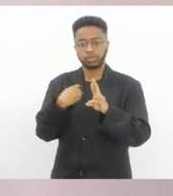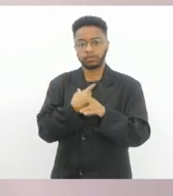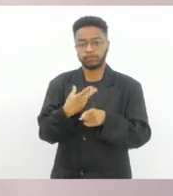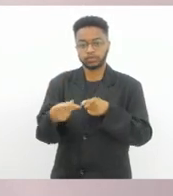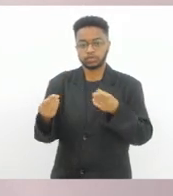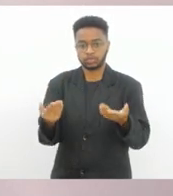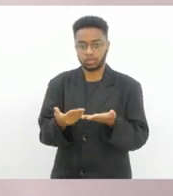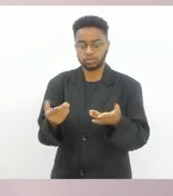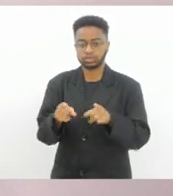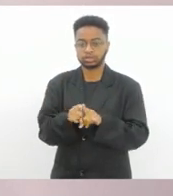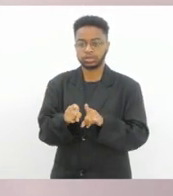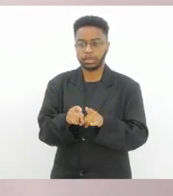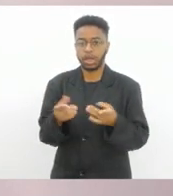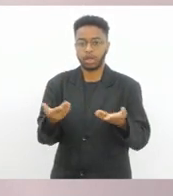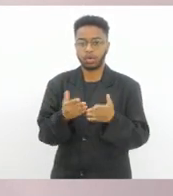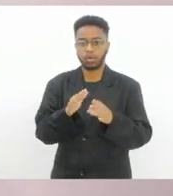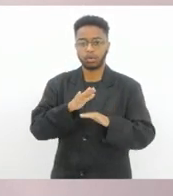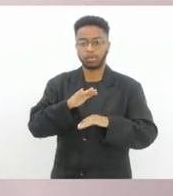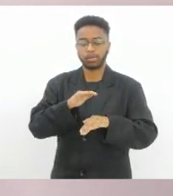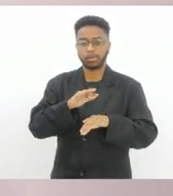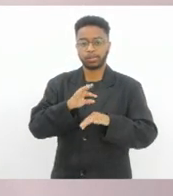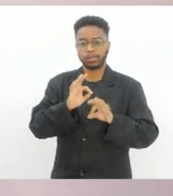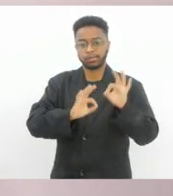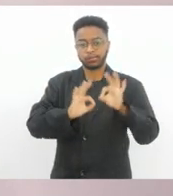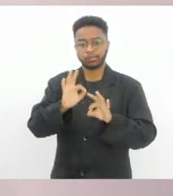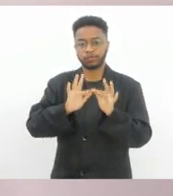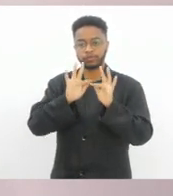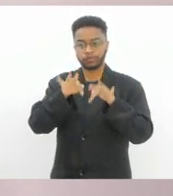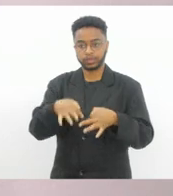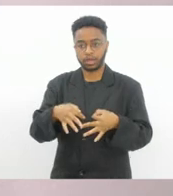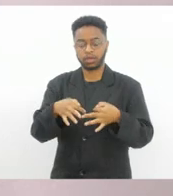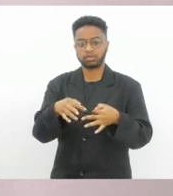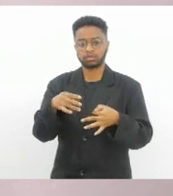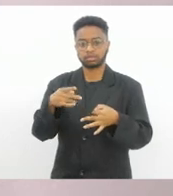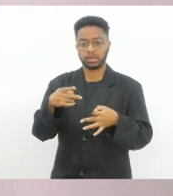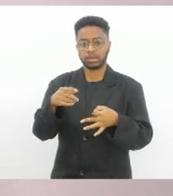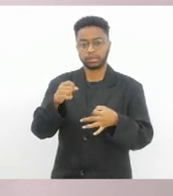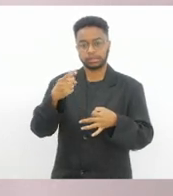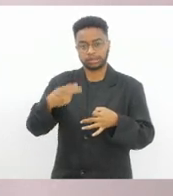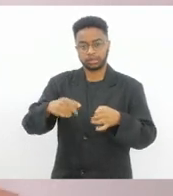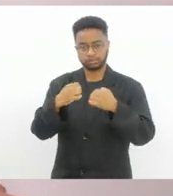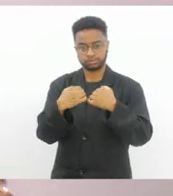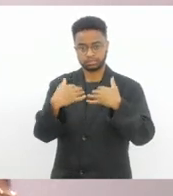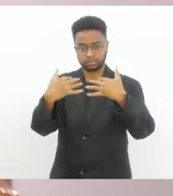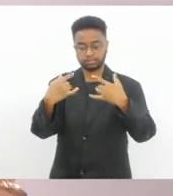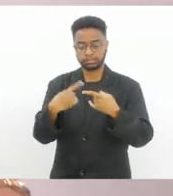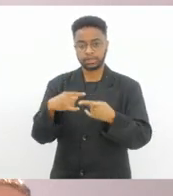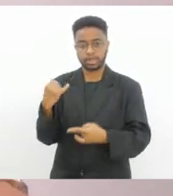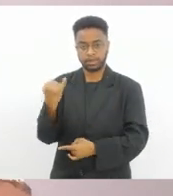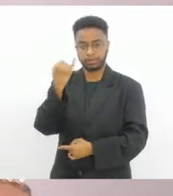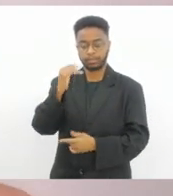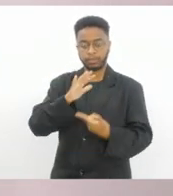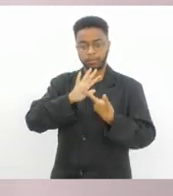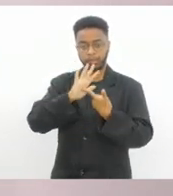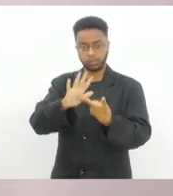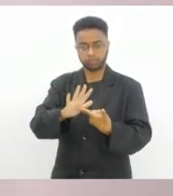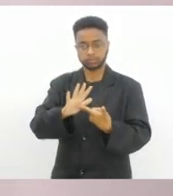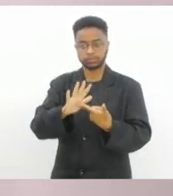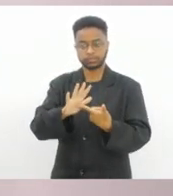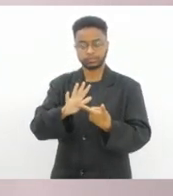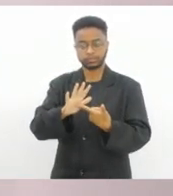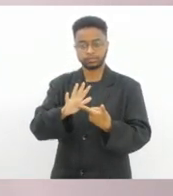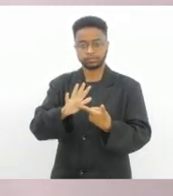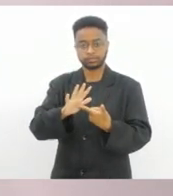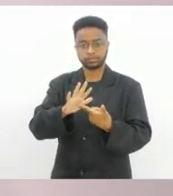passo aqui aos encaminhamentos finais dessa audiência pública, super importante, apontado aqui